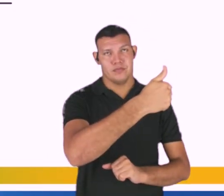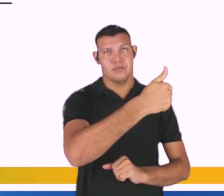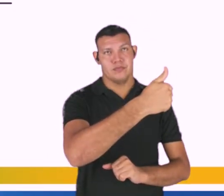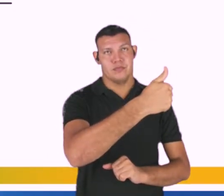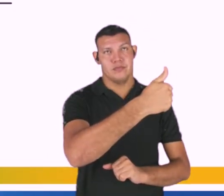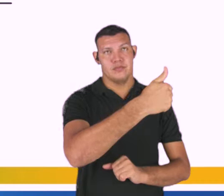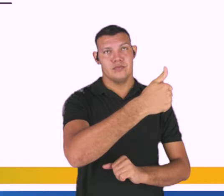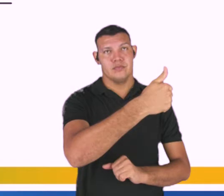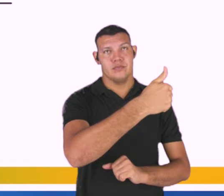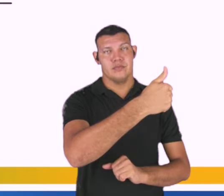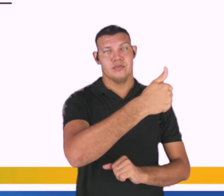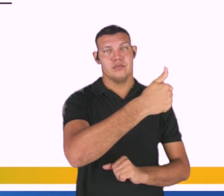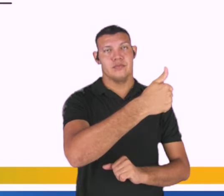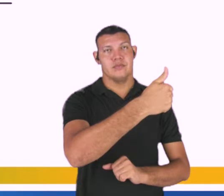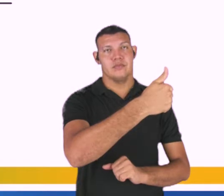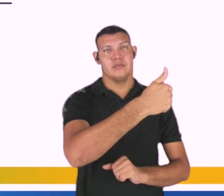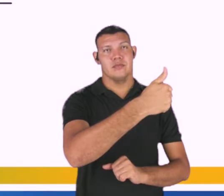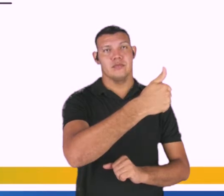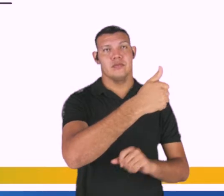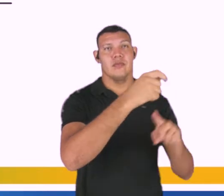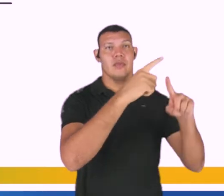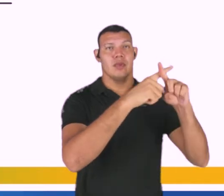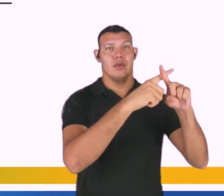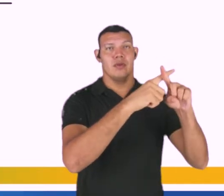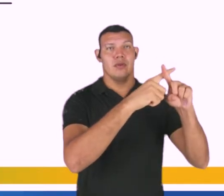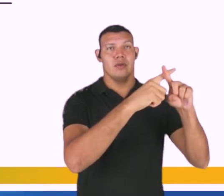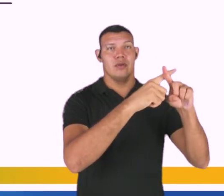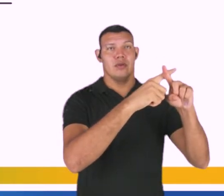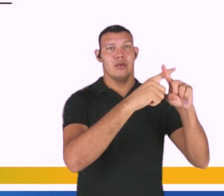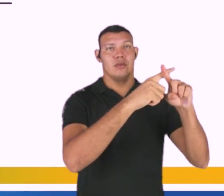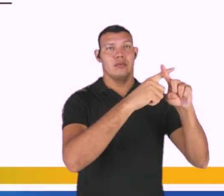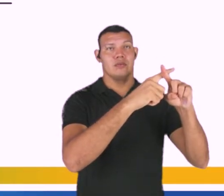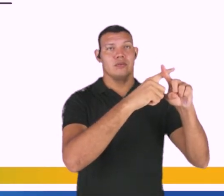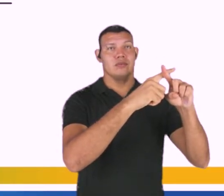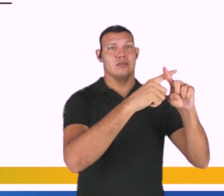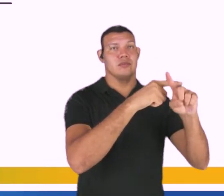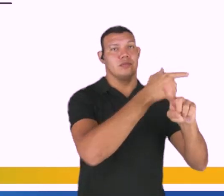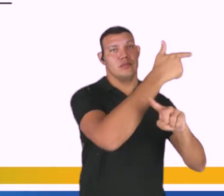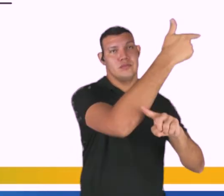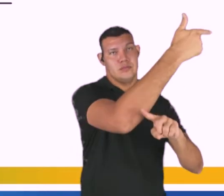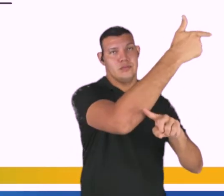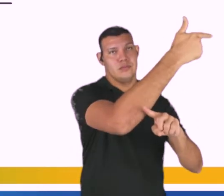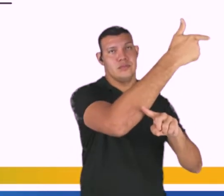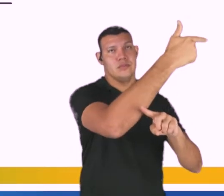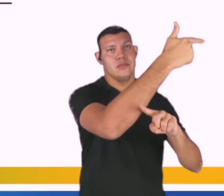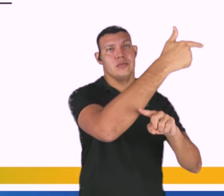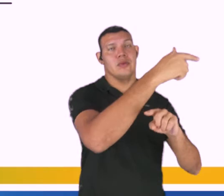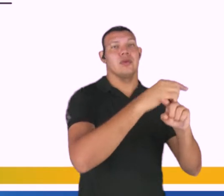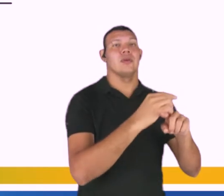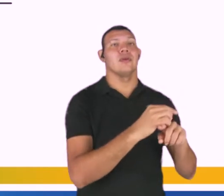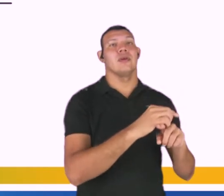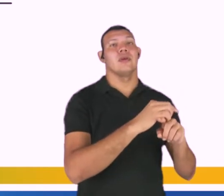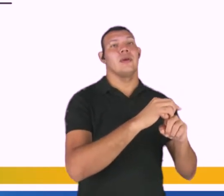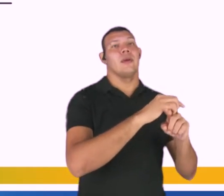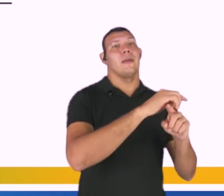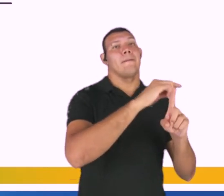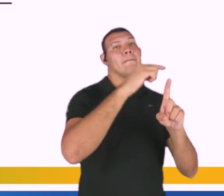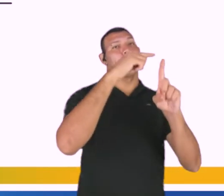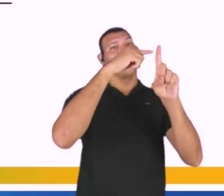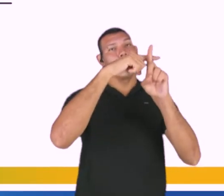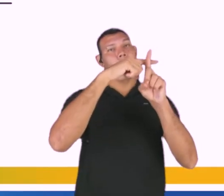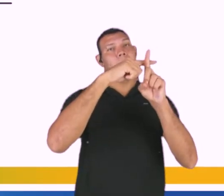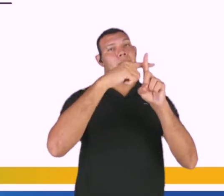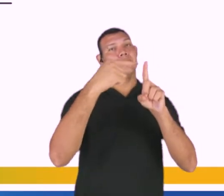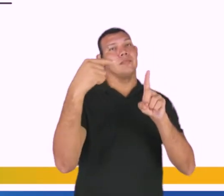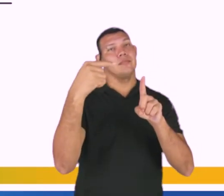coeficiente do quociente vezes o 2 que por sua vez nós vamos somar com